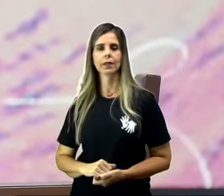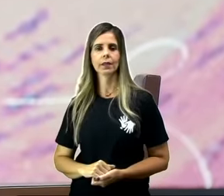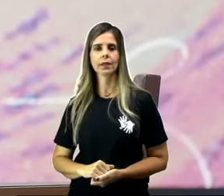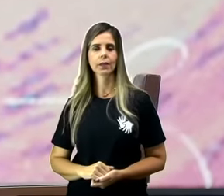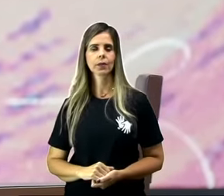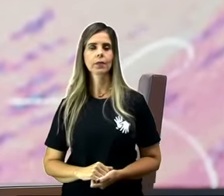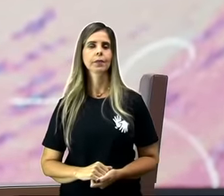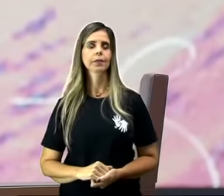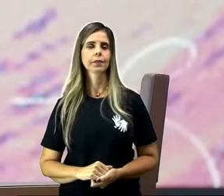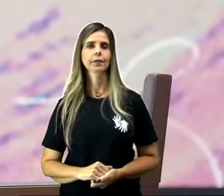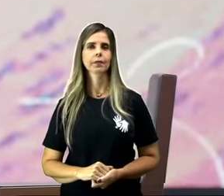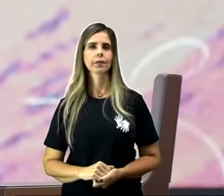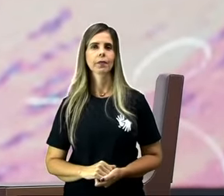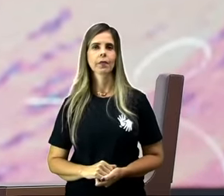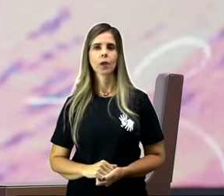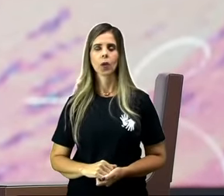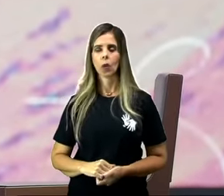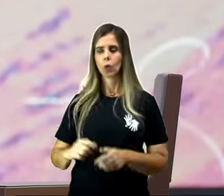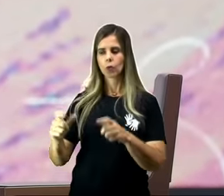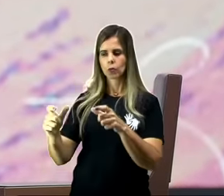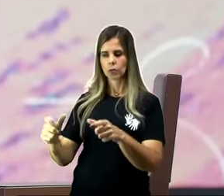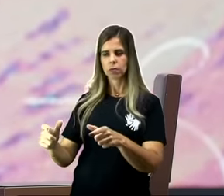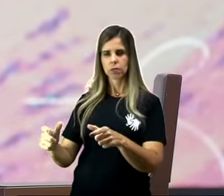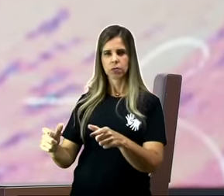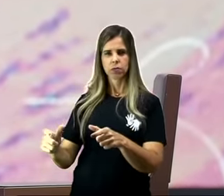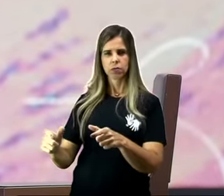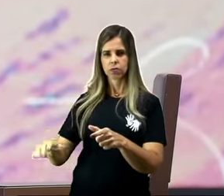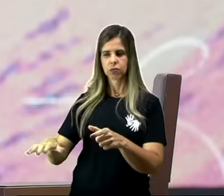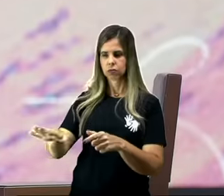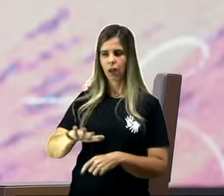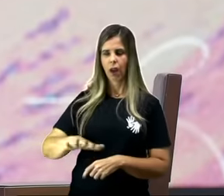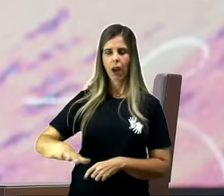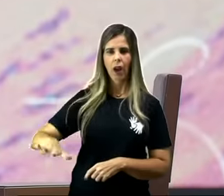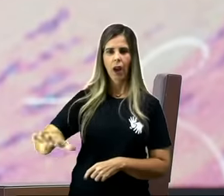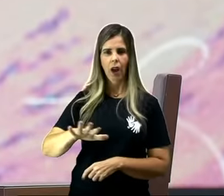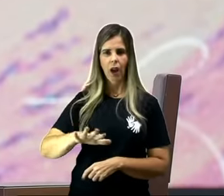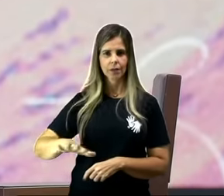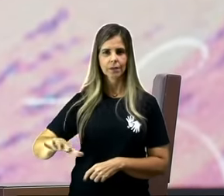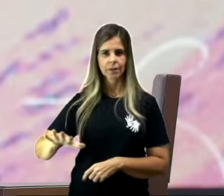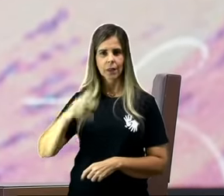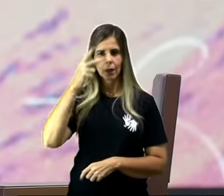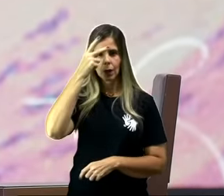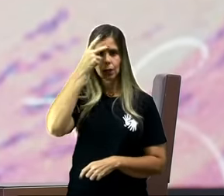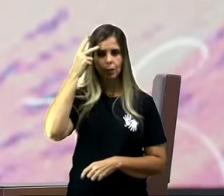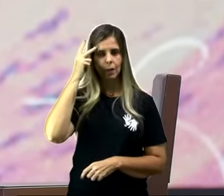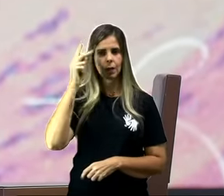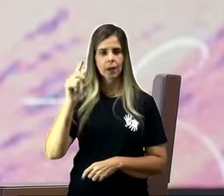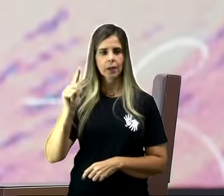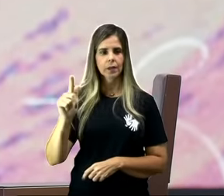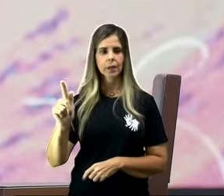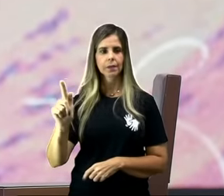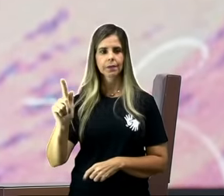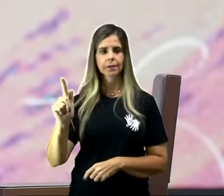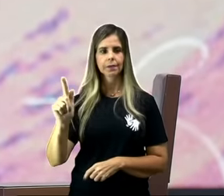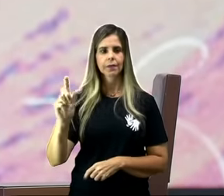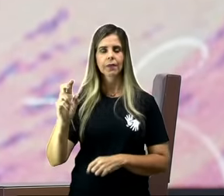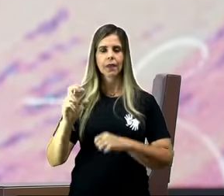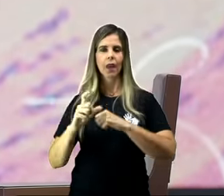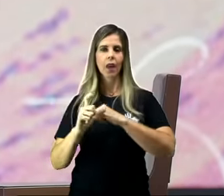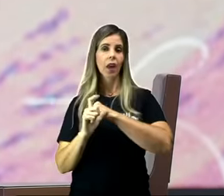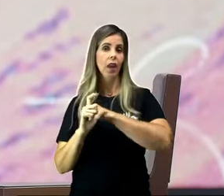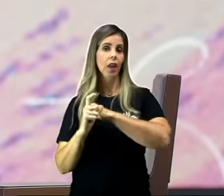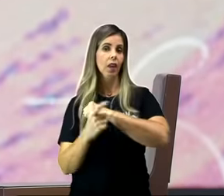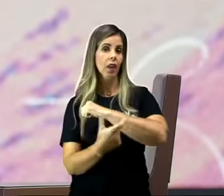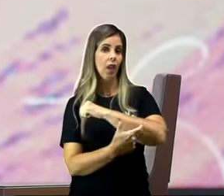Essa região dos gadarenos, você sabe quem são os gadarenos? São os remanescentes e